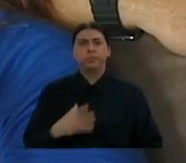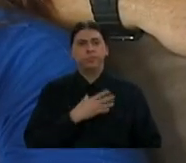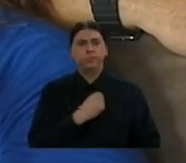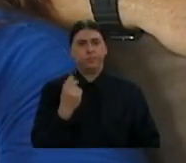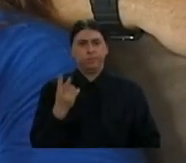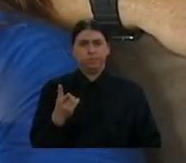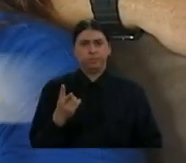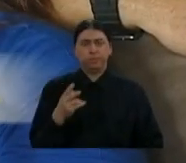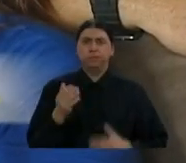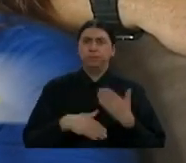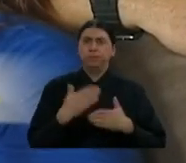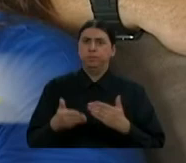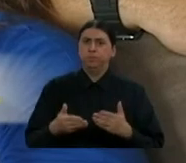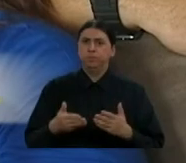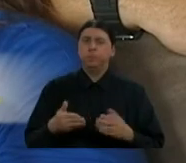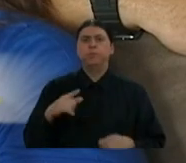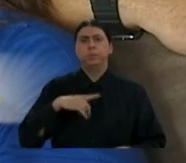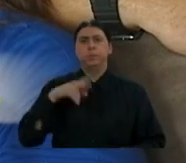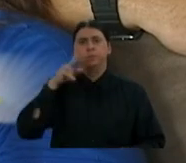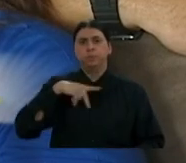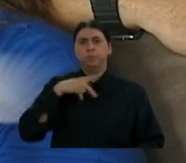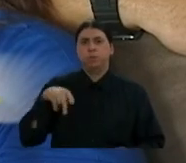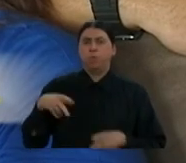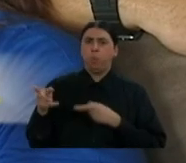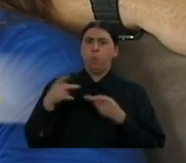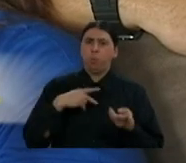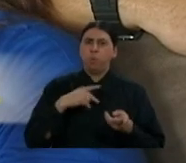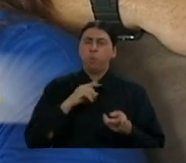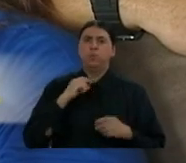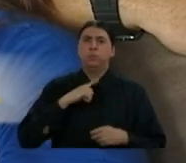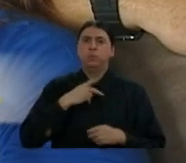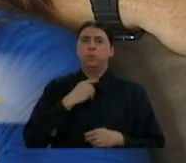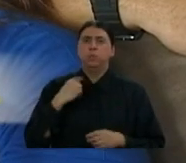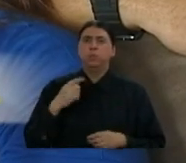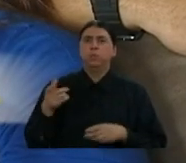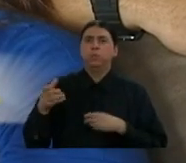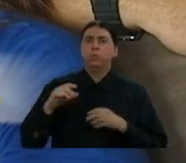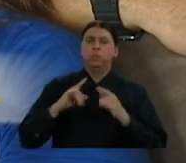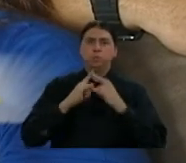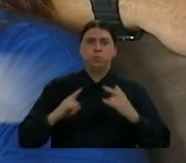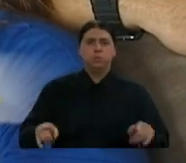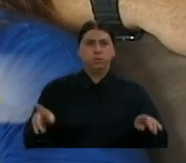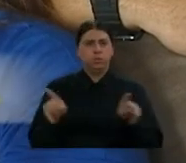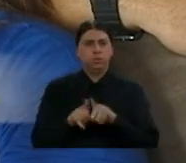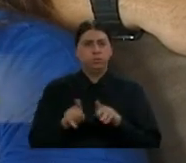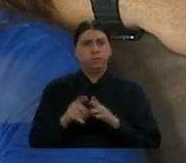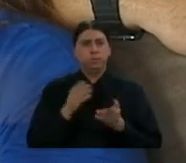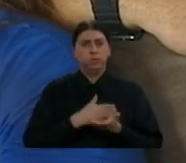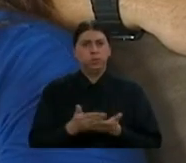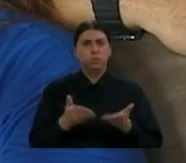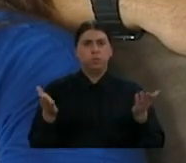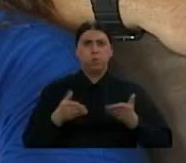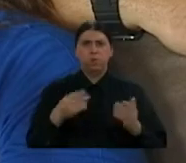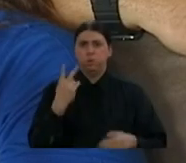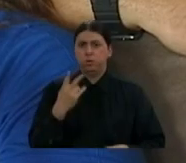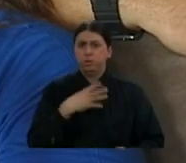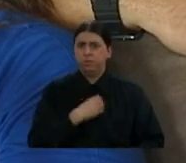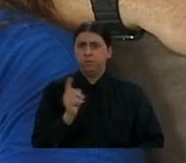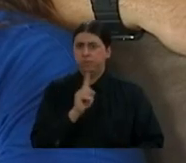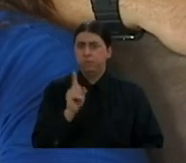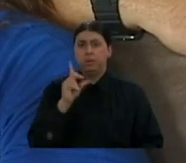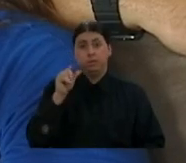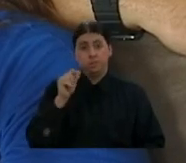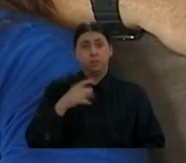então quando o padre convidou para vir trabalhar aqui na constituição e se a partir de agora não tem mais dois filhos vai ter 10